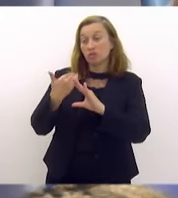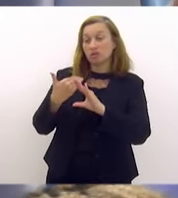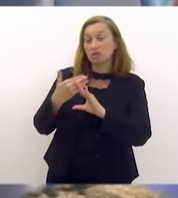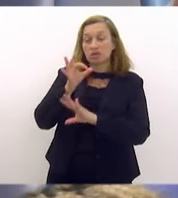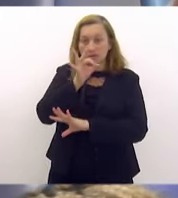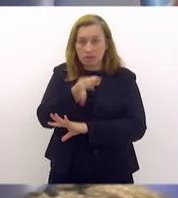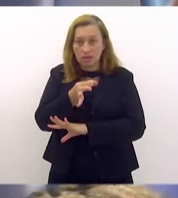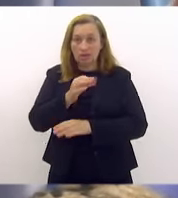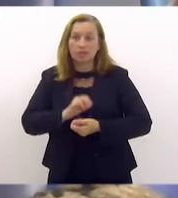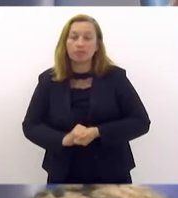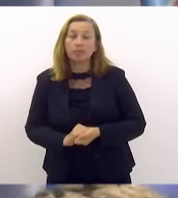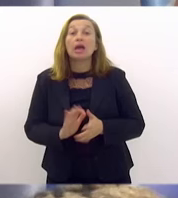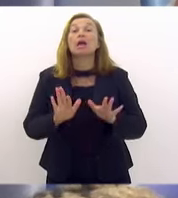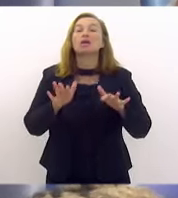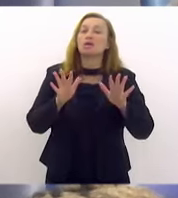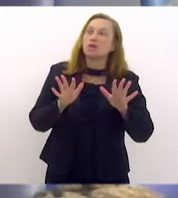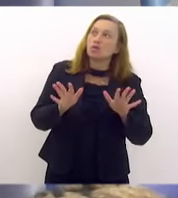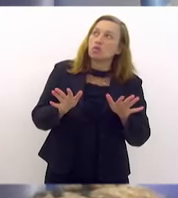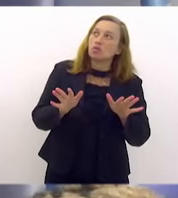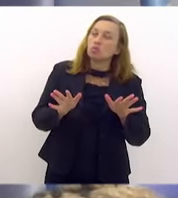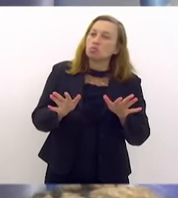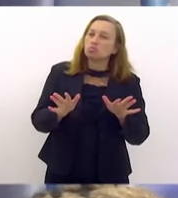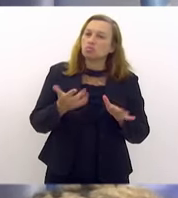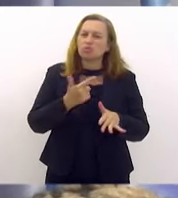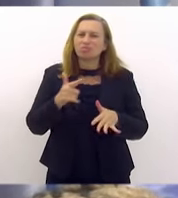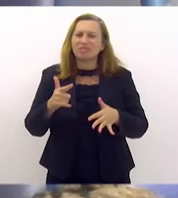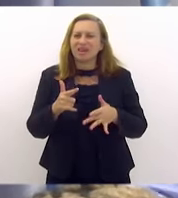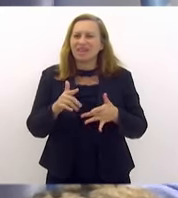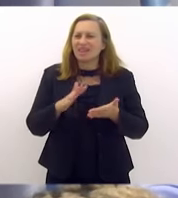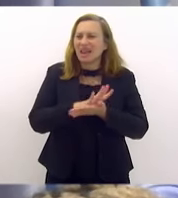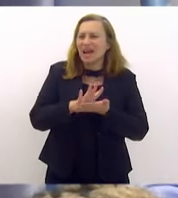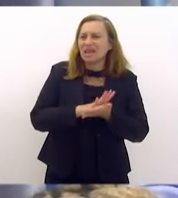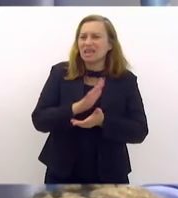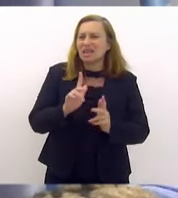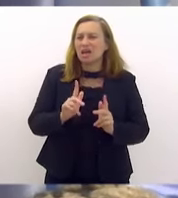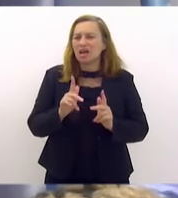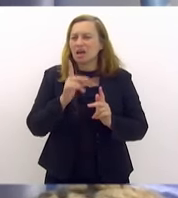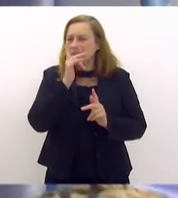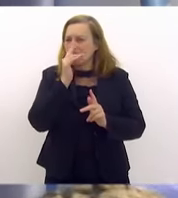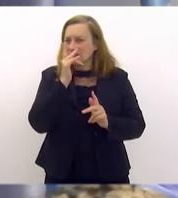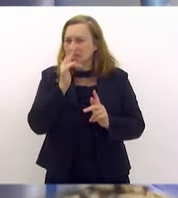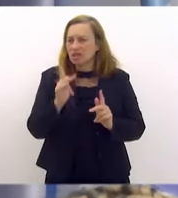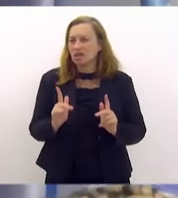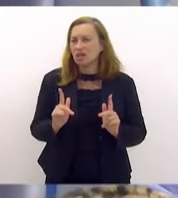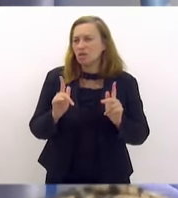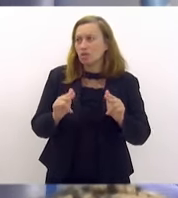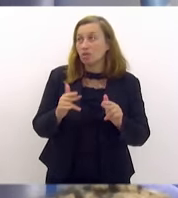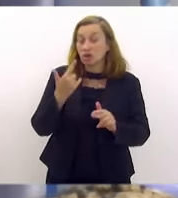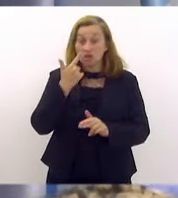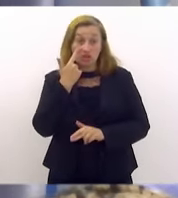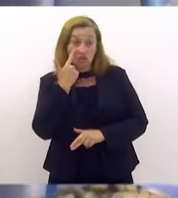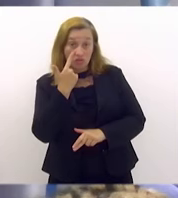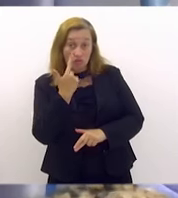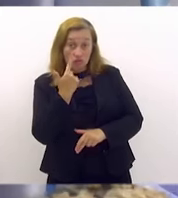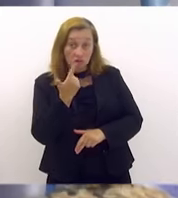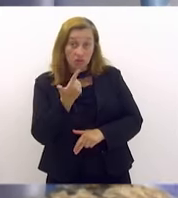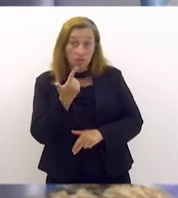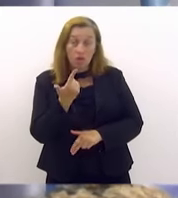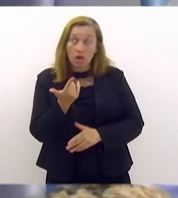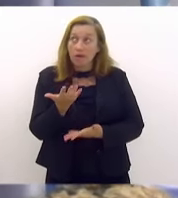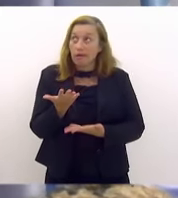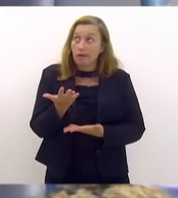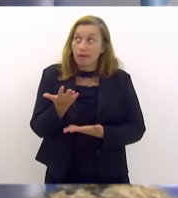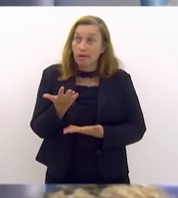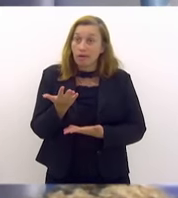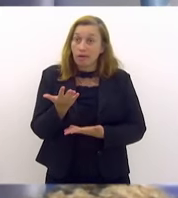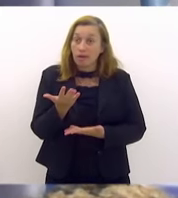informações né claro que não não tem nada parecido com como aquelas coisas absurdas que a gente viu em termos de